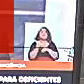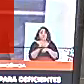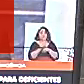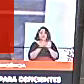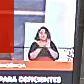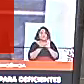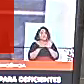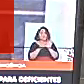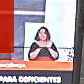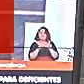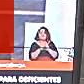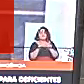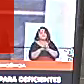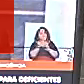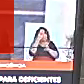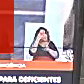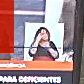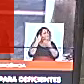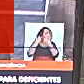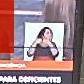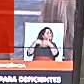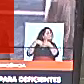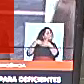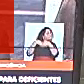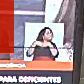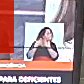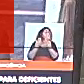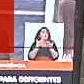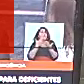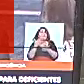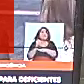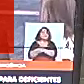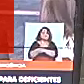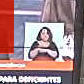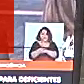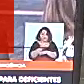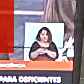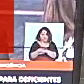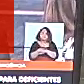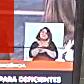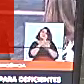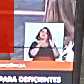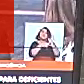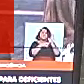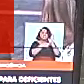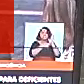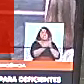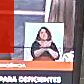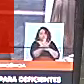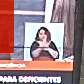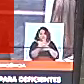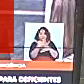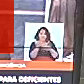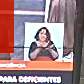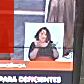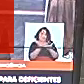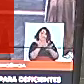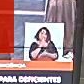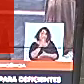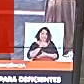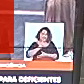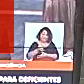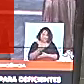para pensar alternativas. Né? Eu acho que o Sindipaz vai ter aqui a oportunidade de colocar os seus motivos, mas a gente também não pode